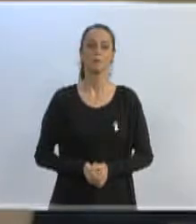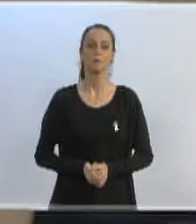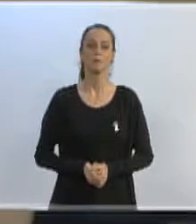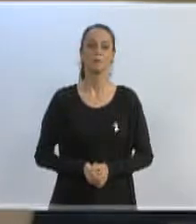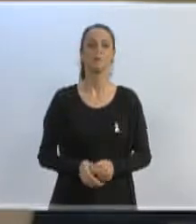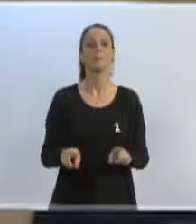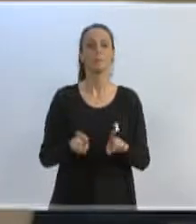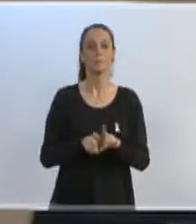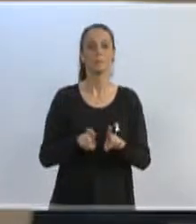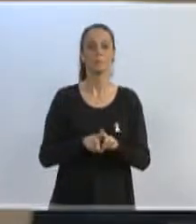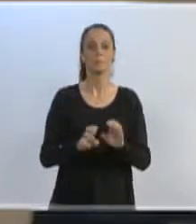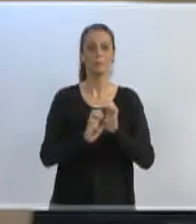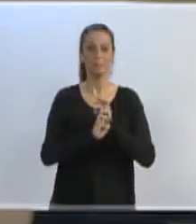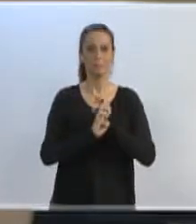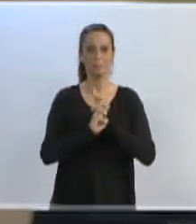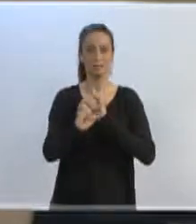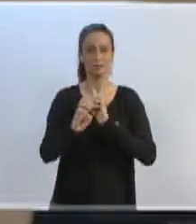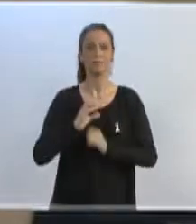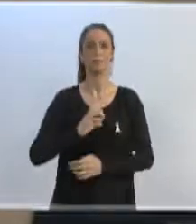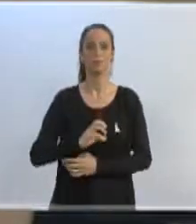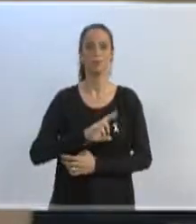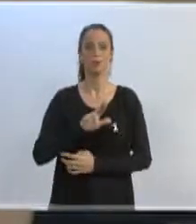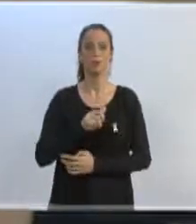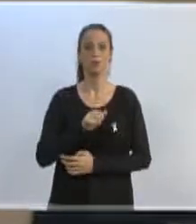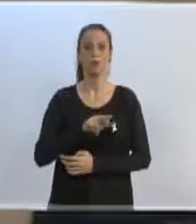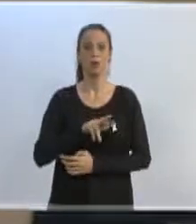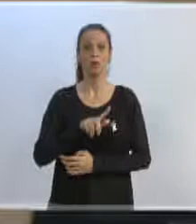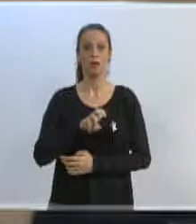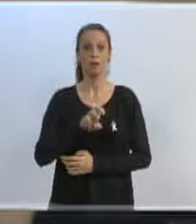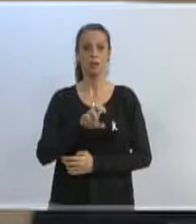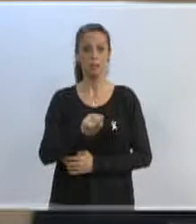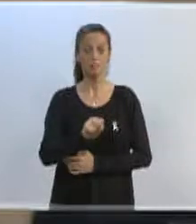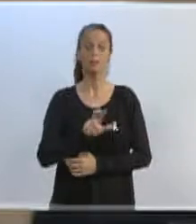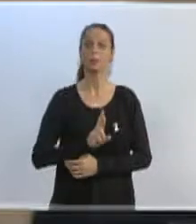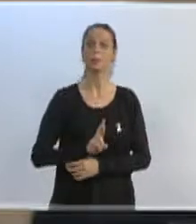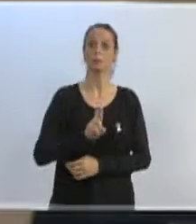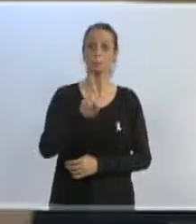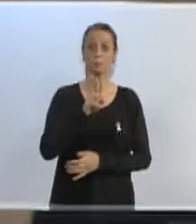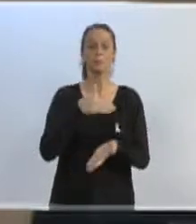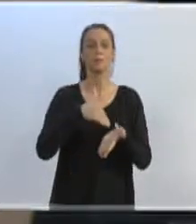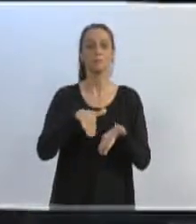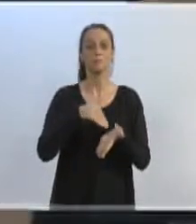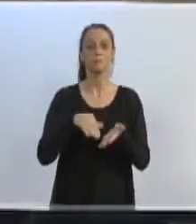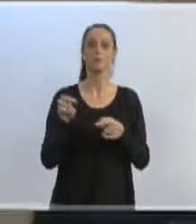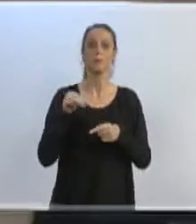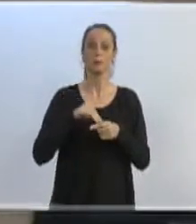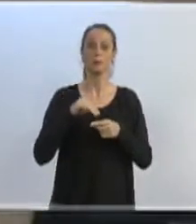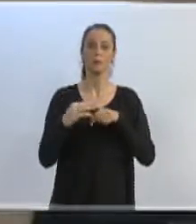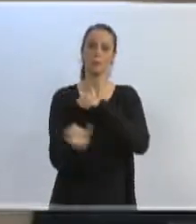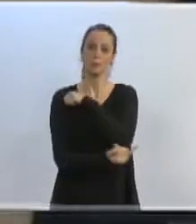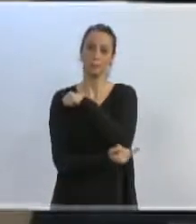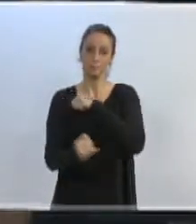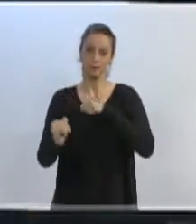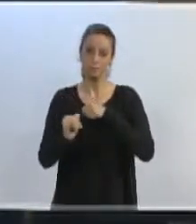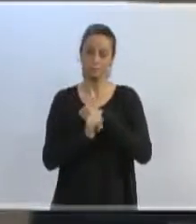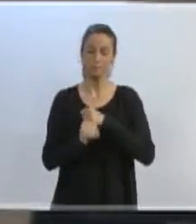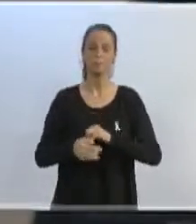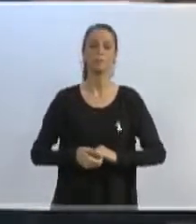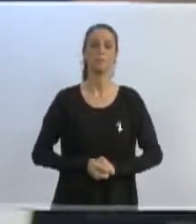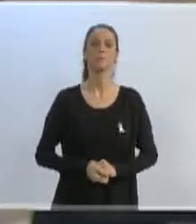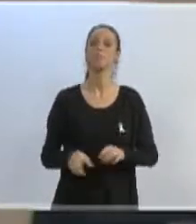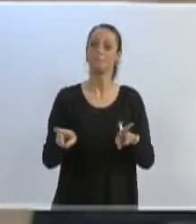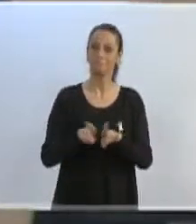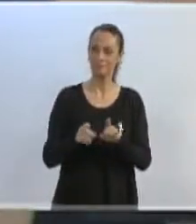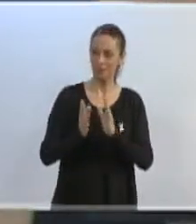O engenheiro Charles Karazinski, representante da Secretaria Municipal de Infraestrutura Urbana, também,